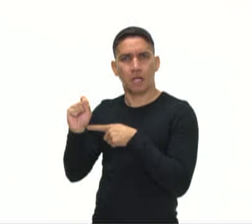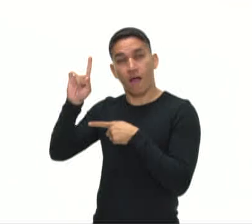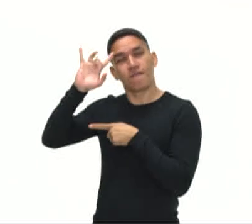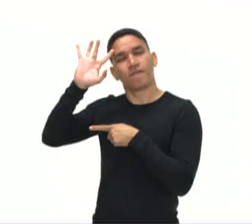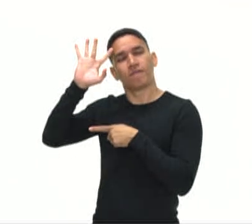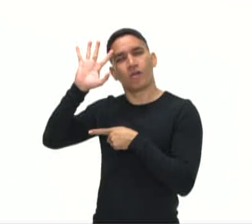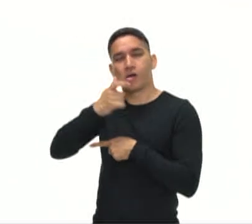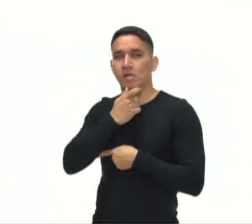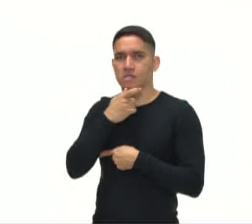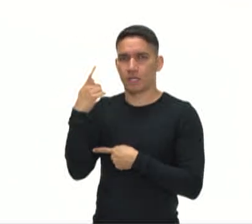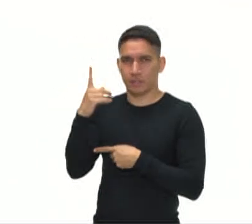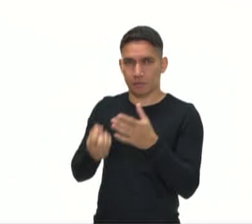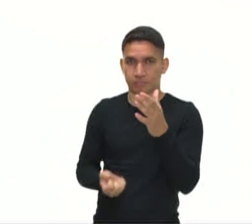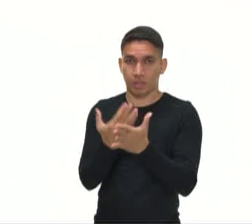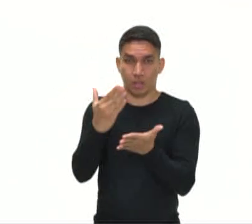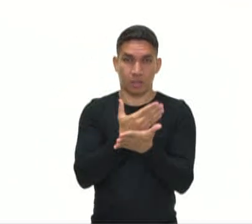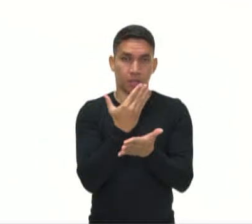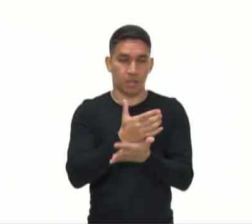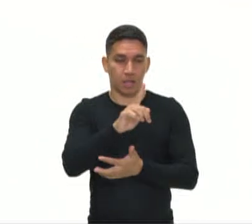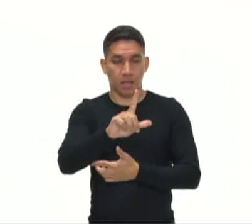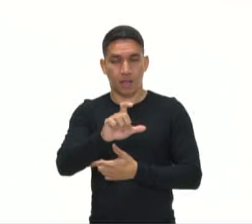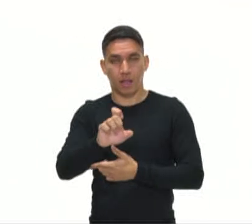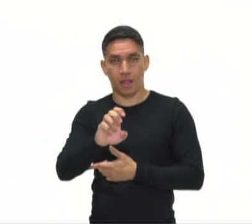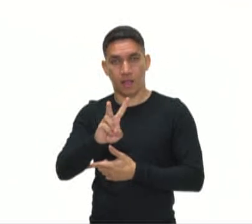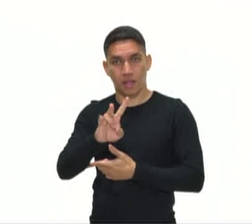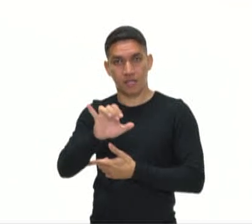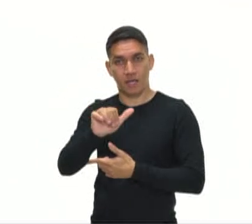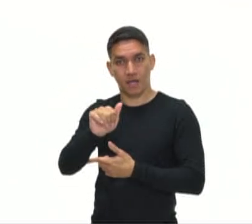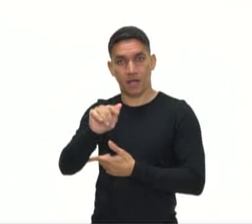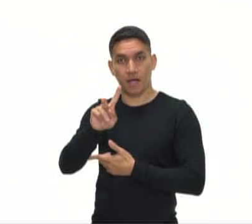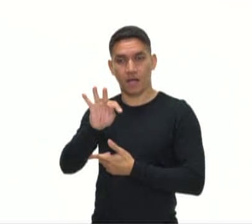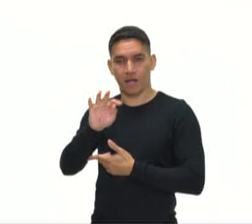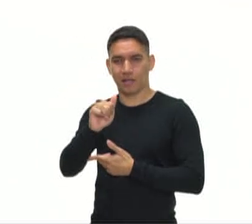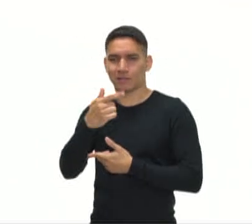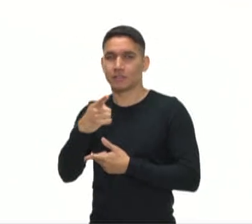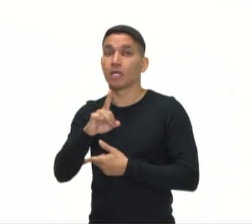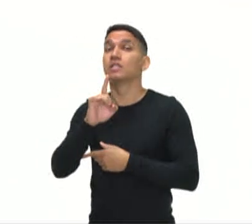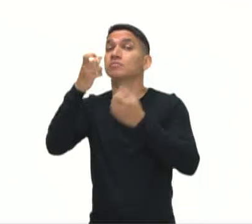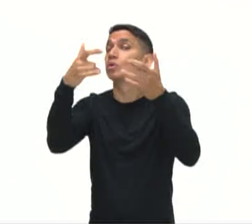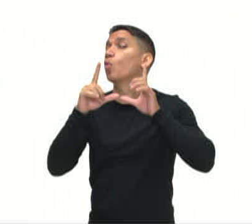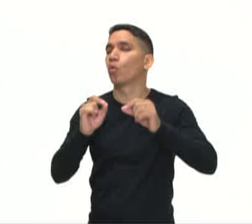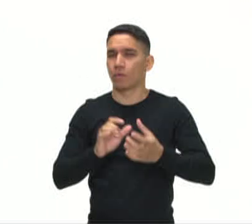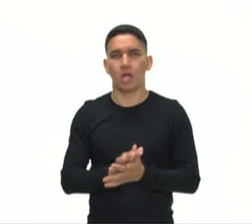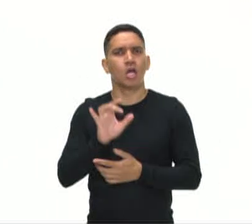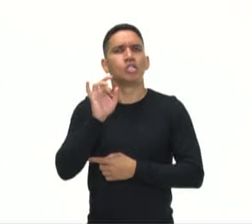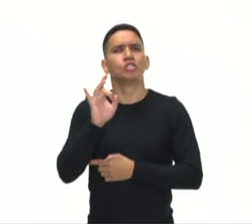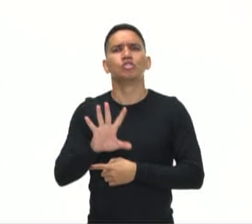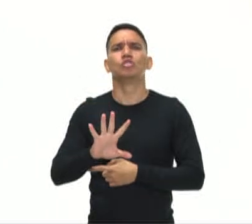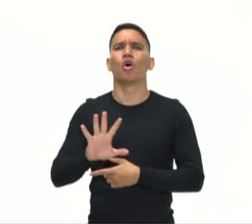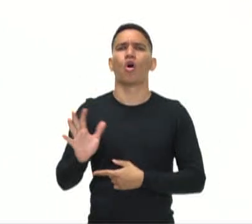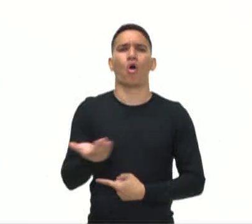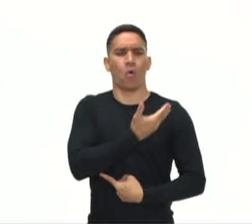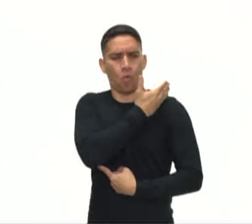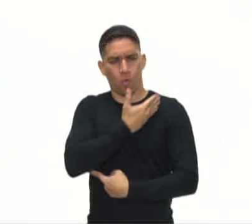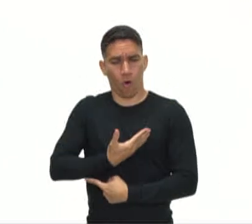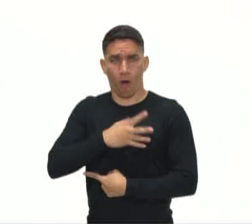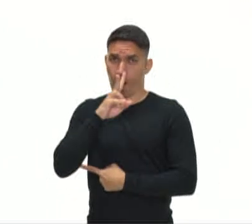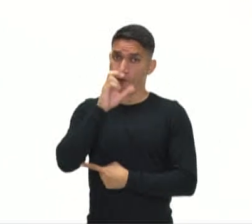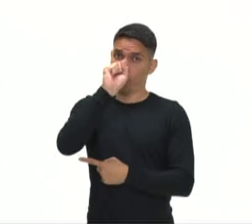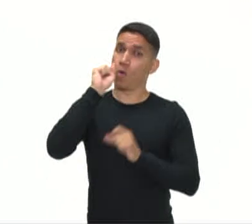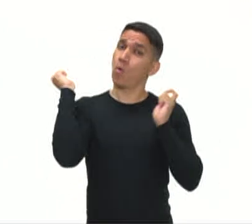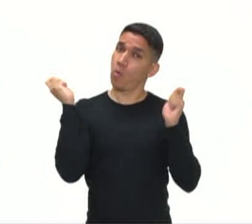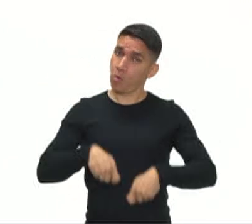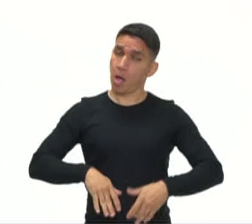obra Leviatã, Hobbes afirmou que só um Estado forte seria capaz de limitar